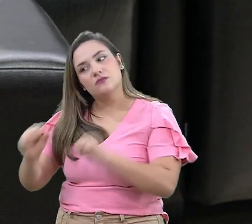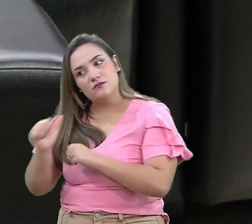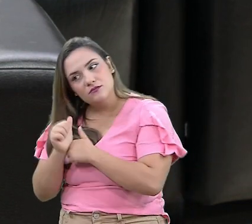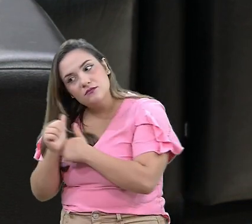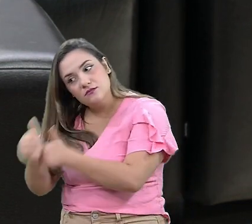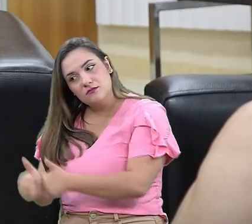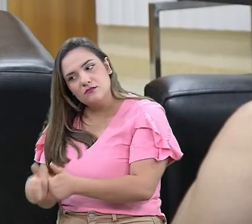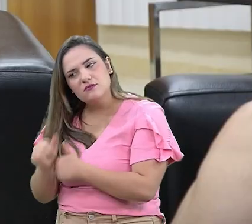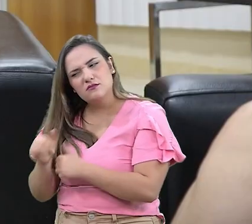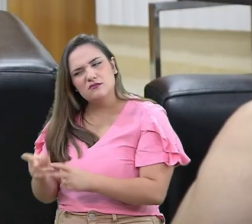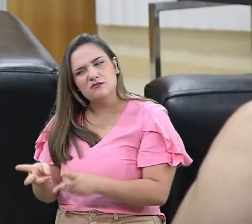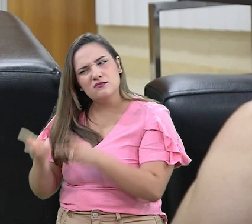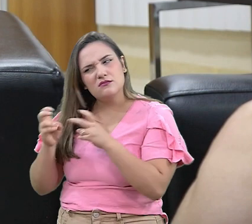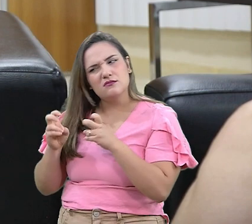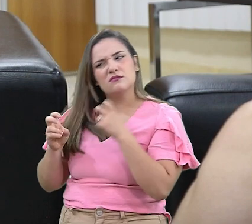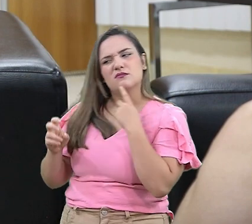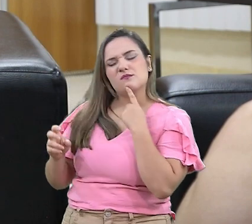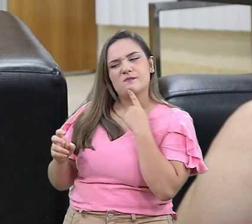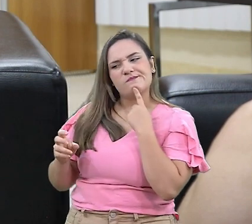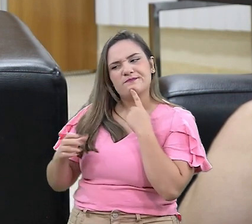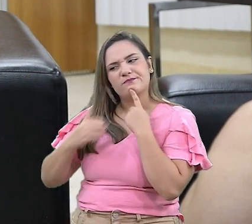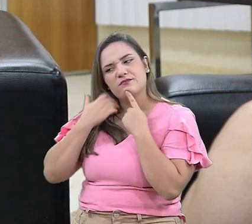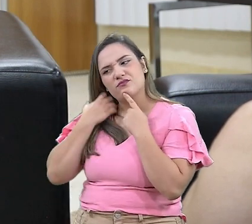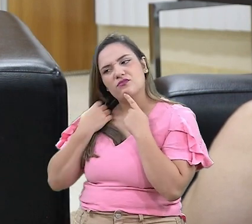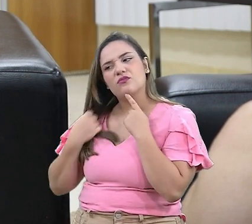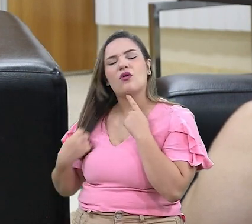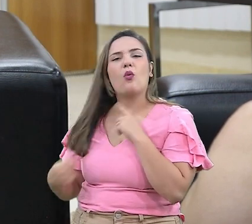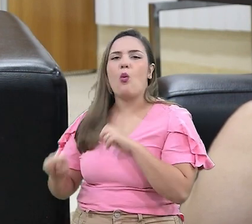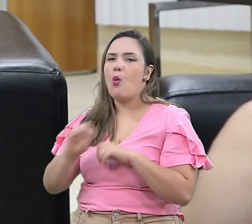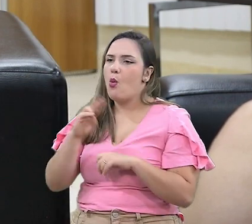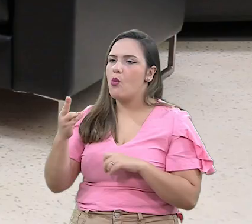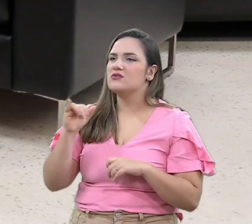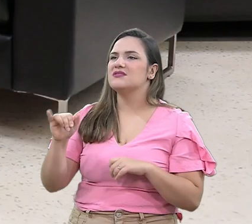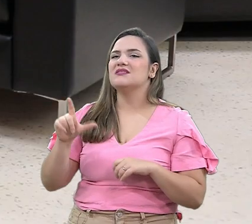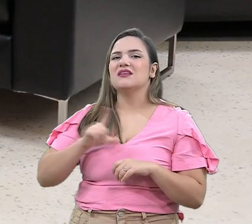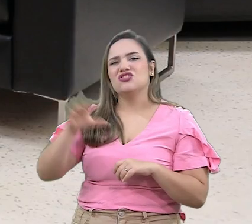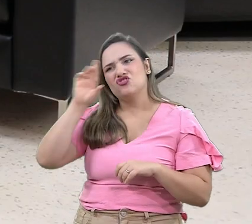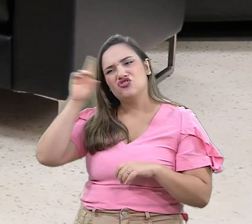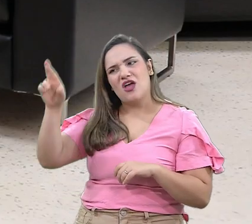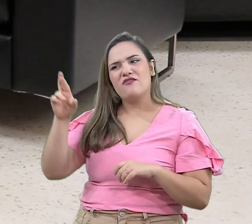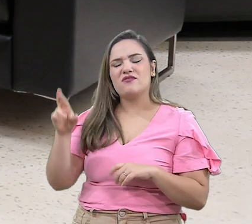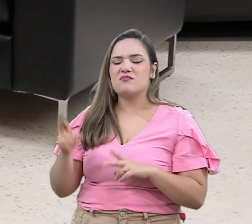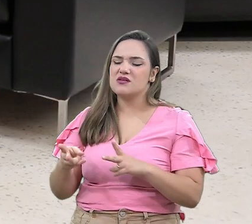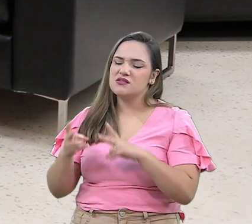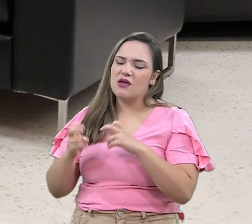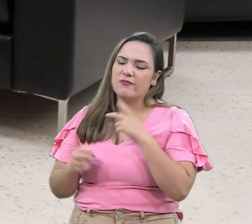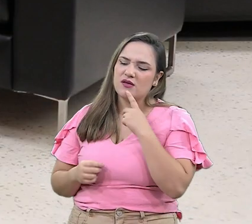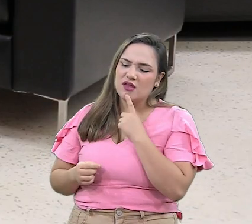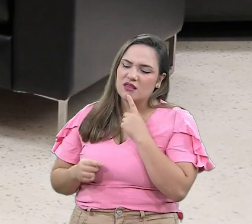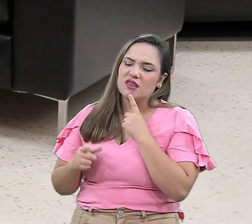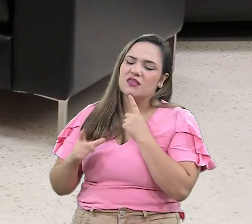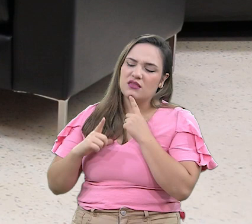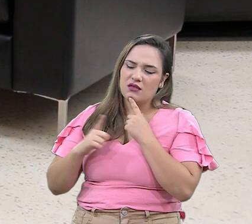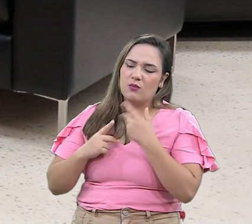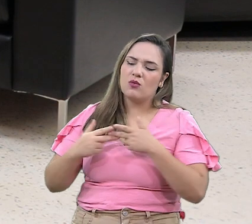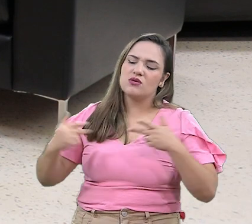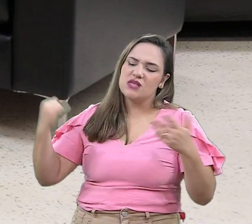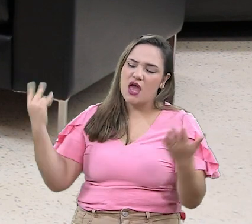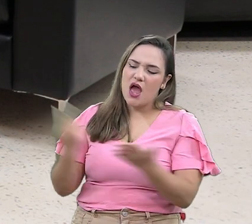pode intervir, né? Se ela perceber ou se vier de um gestor essa